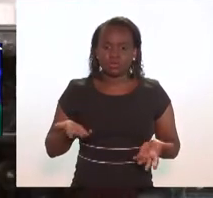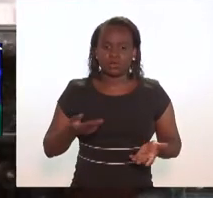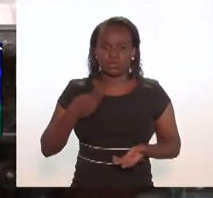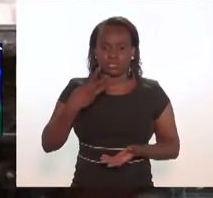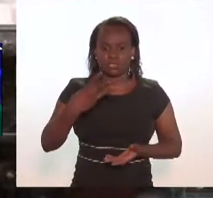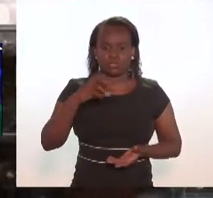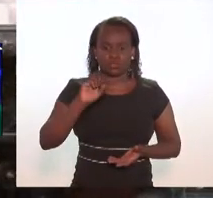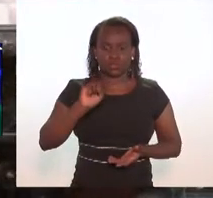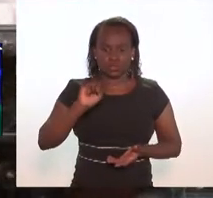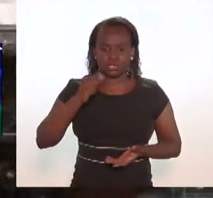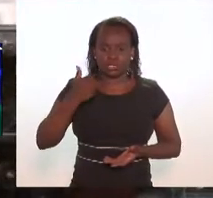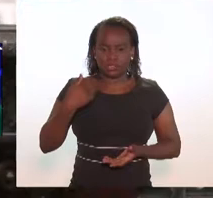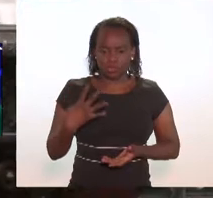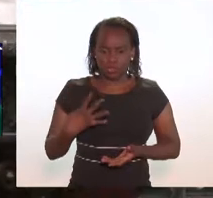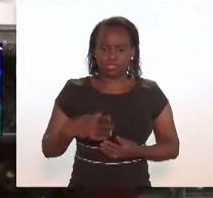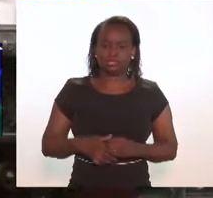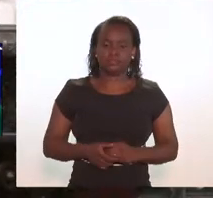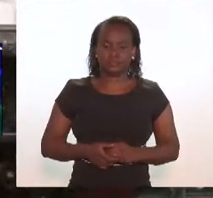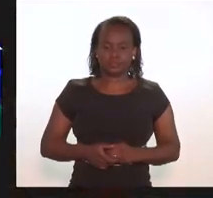3814.